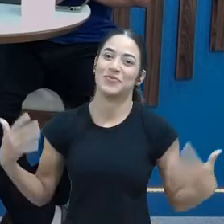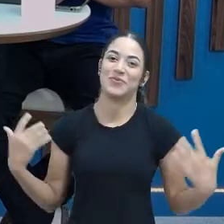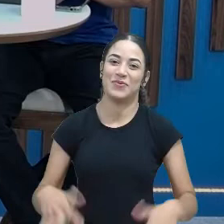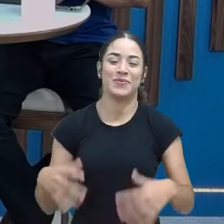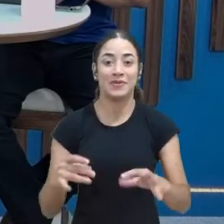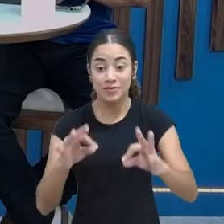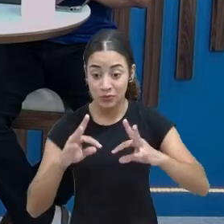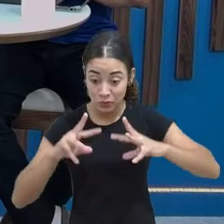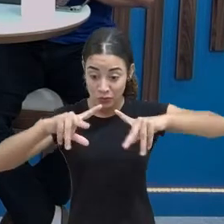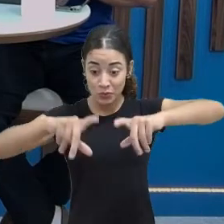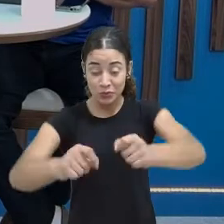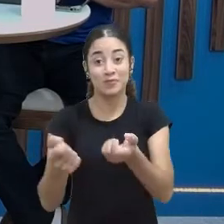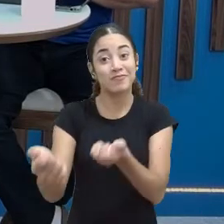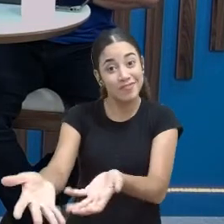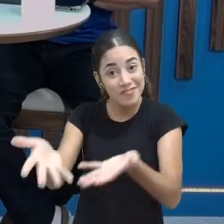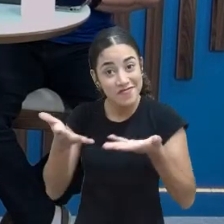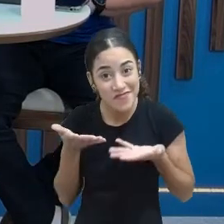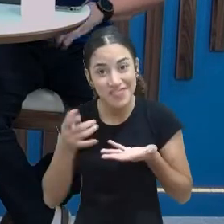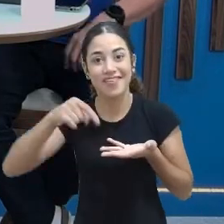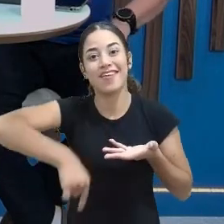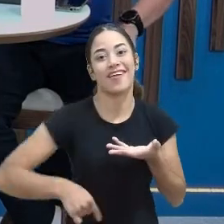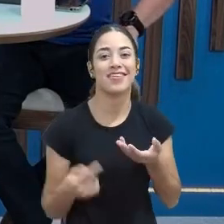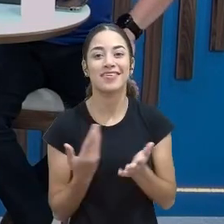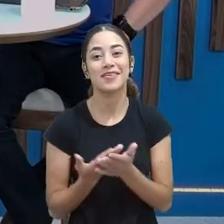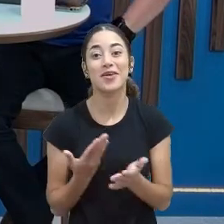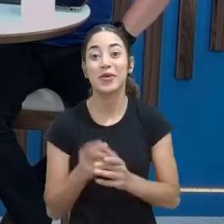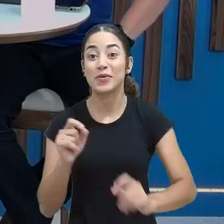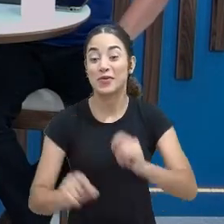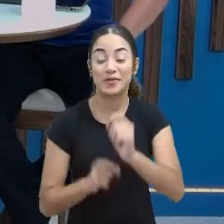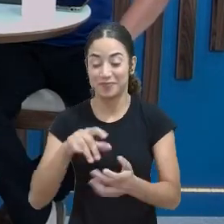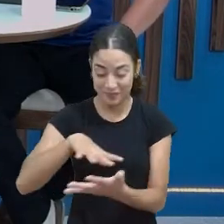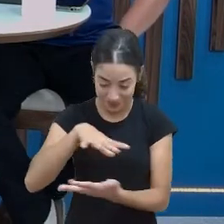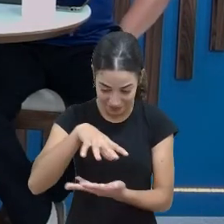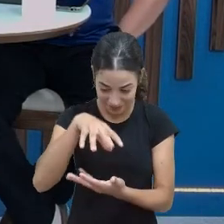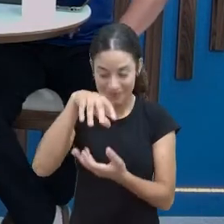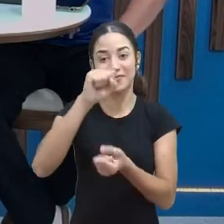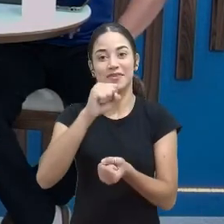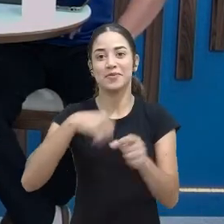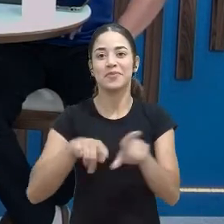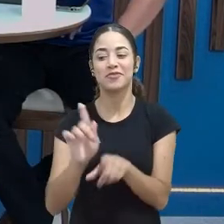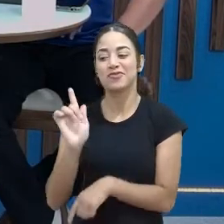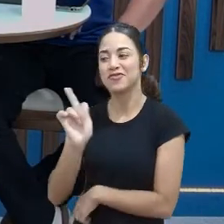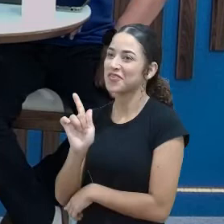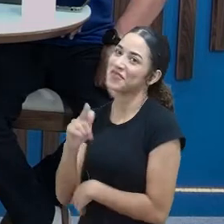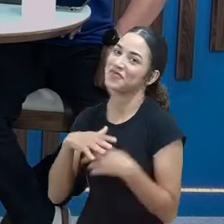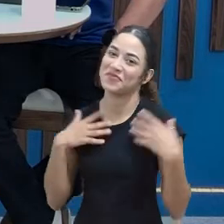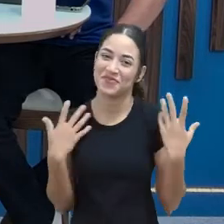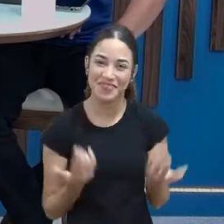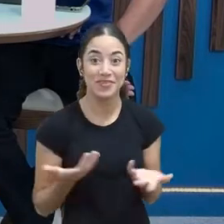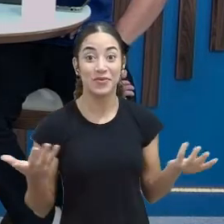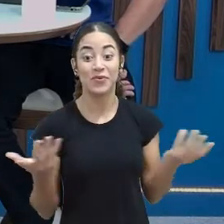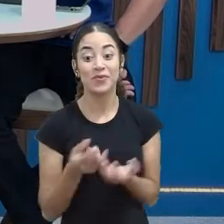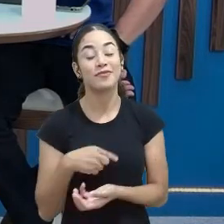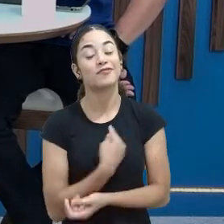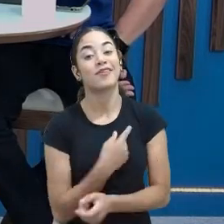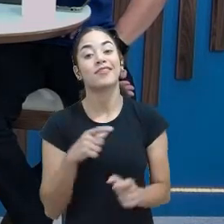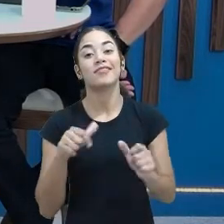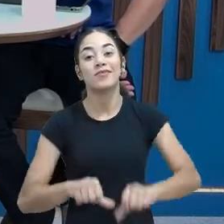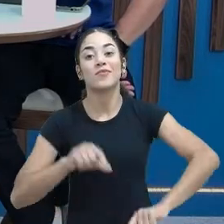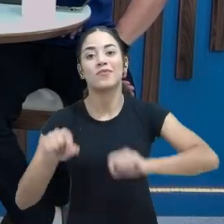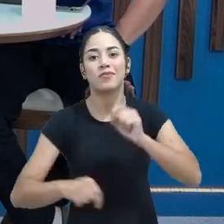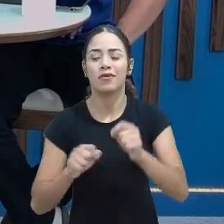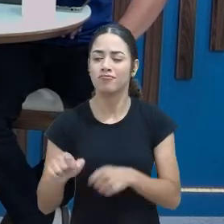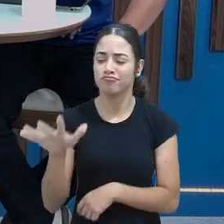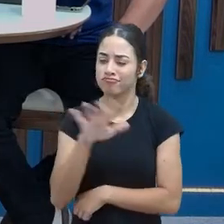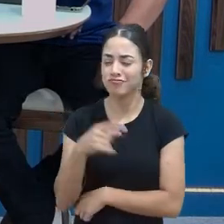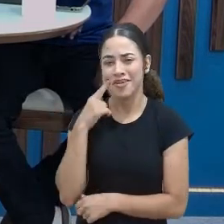Sejam todos e todas bem-vindos para mais uma aula de sustentabilidade e geografia. Olha só, e a gente hoje está aqui com um cenário